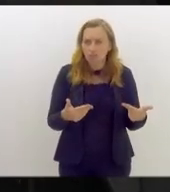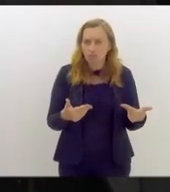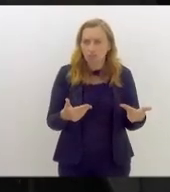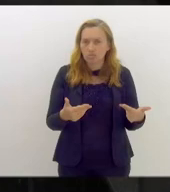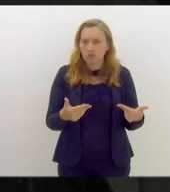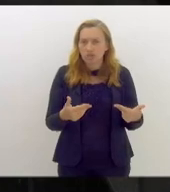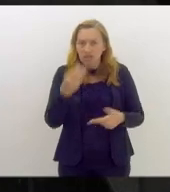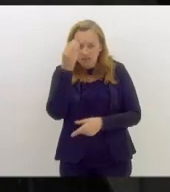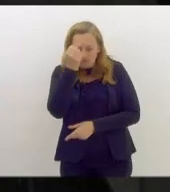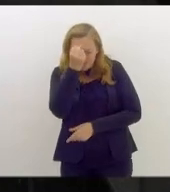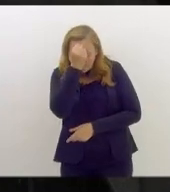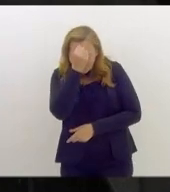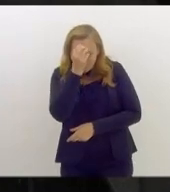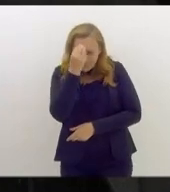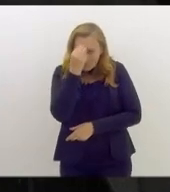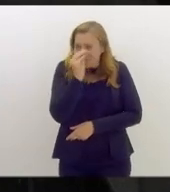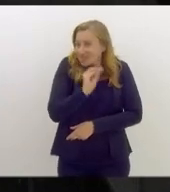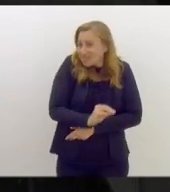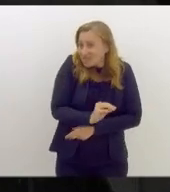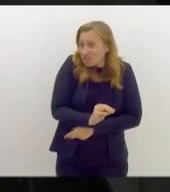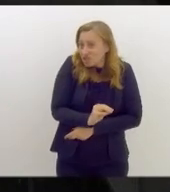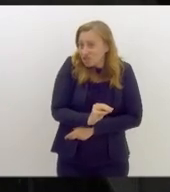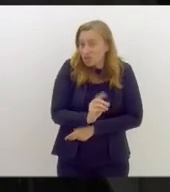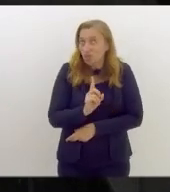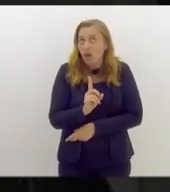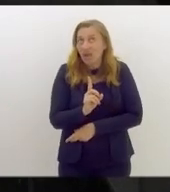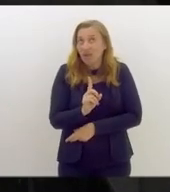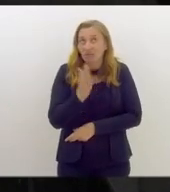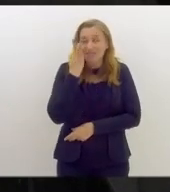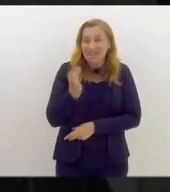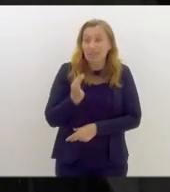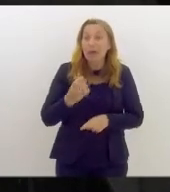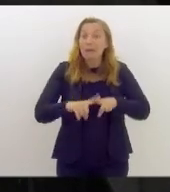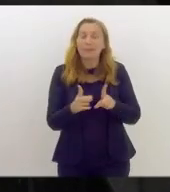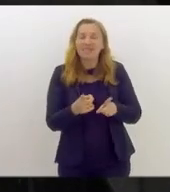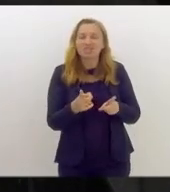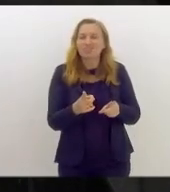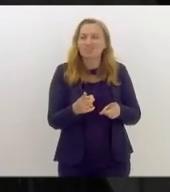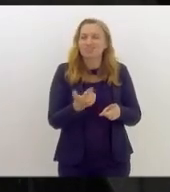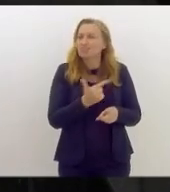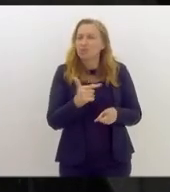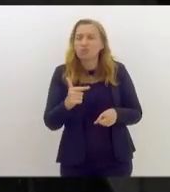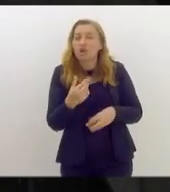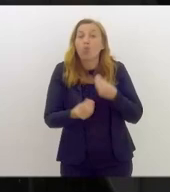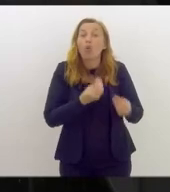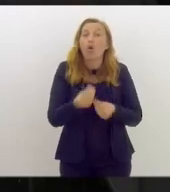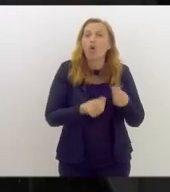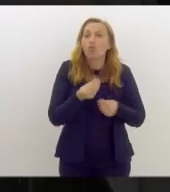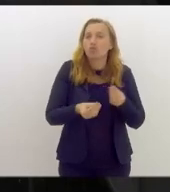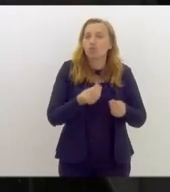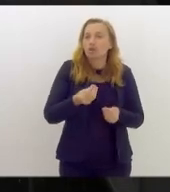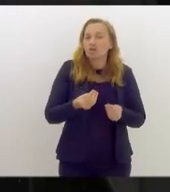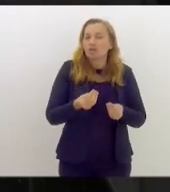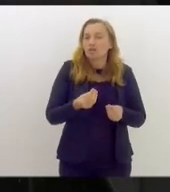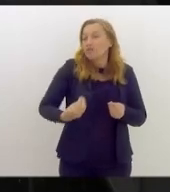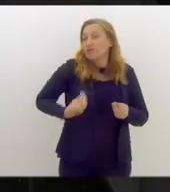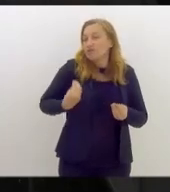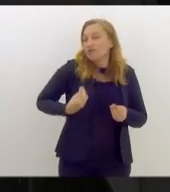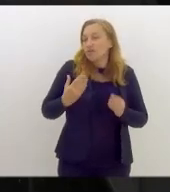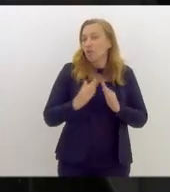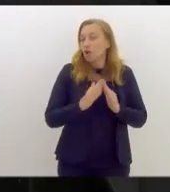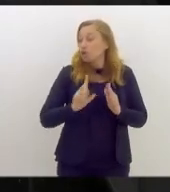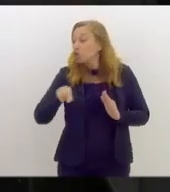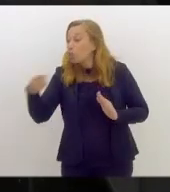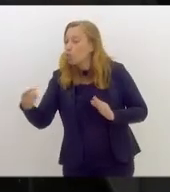ficam pelo caminho porque não tem como é que não tem competência acadêmica mas não tem condições de se manter sobretudo morando em outra cidade